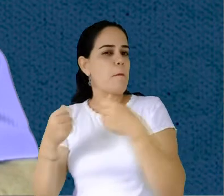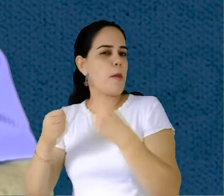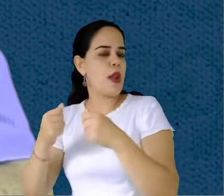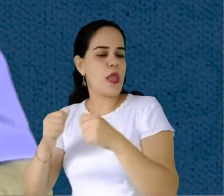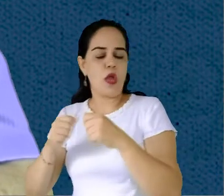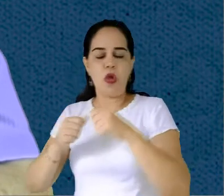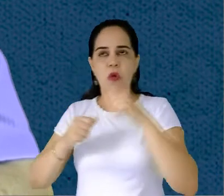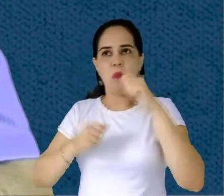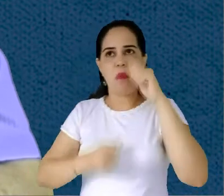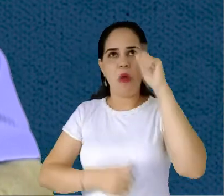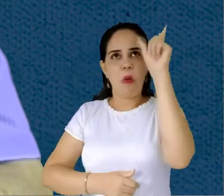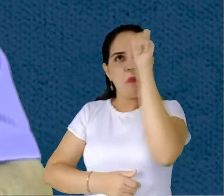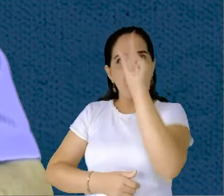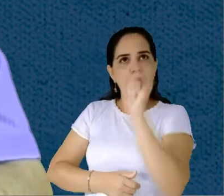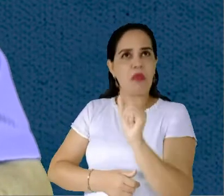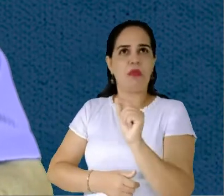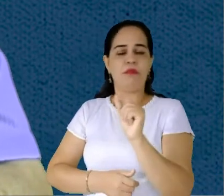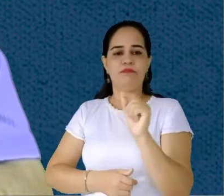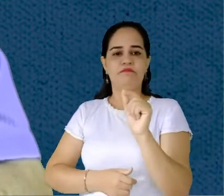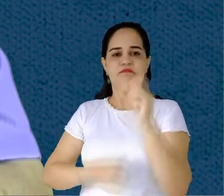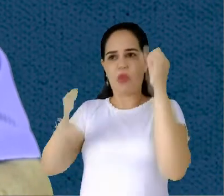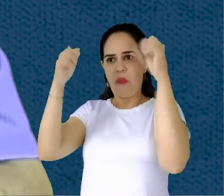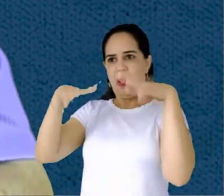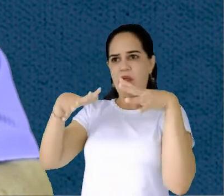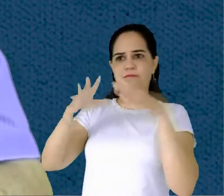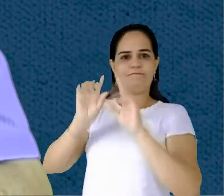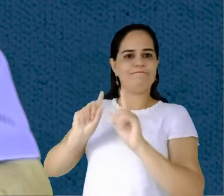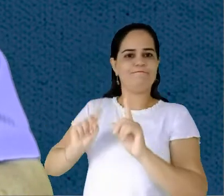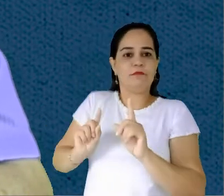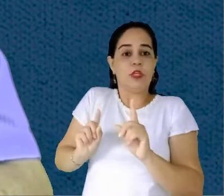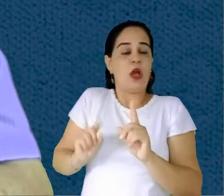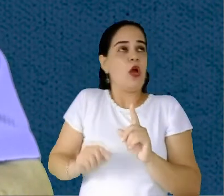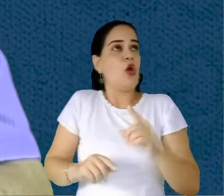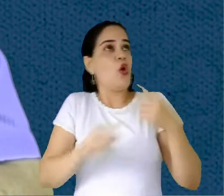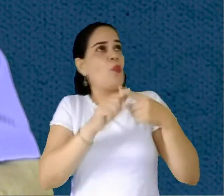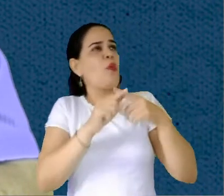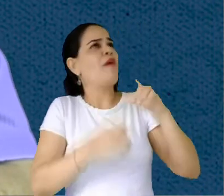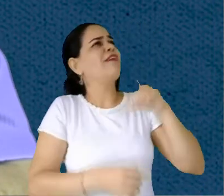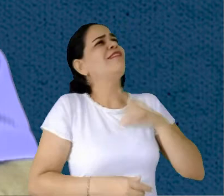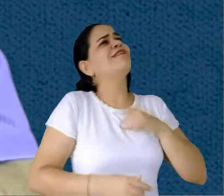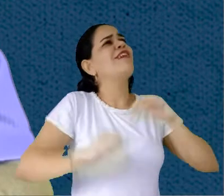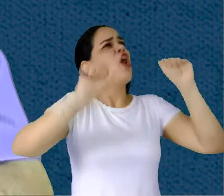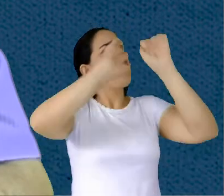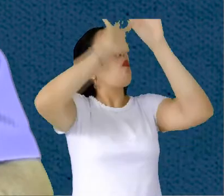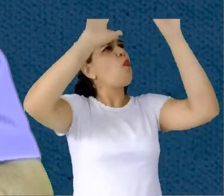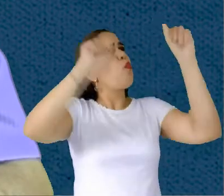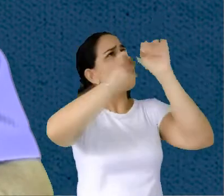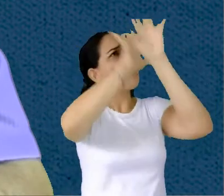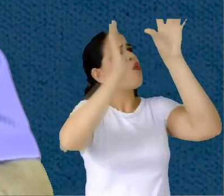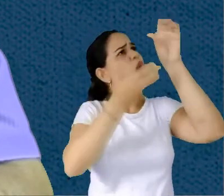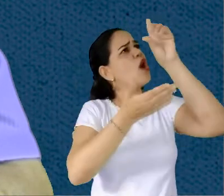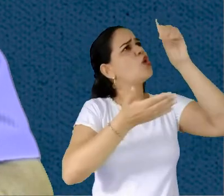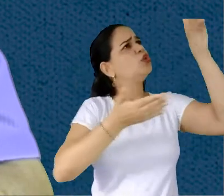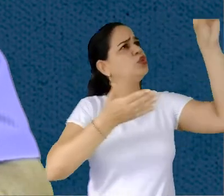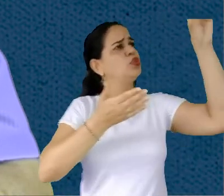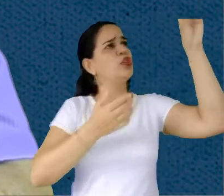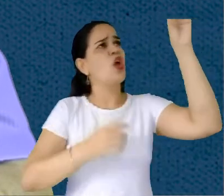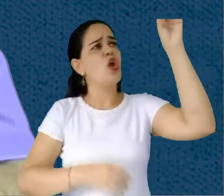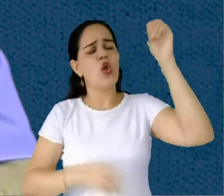a iluminem, pois a glória de Deus é a sua luz, e a sua lâmpada é o